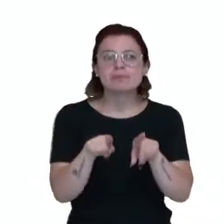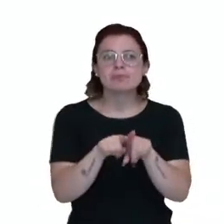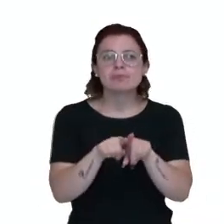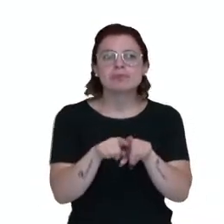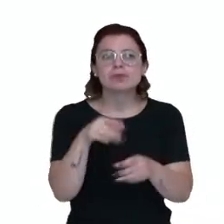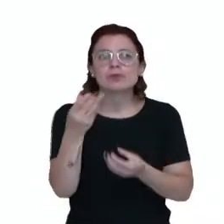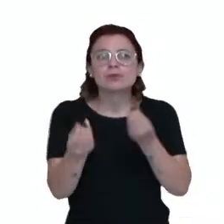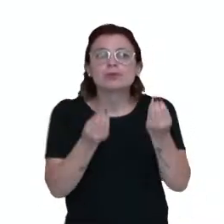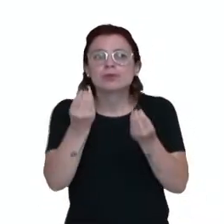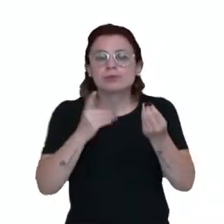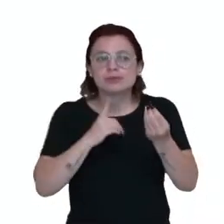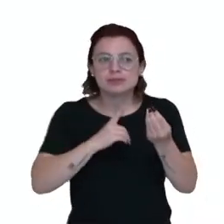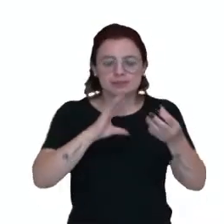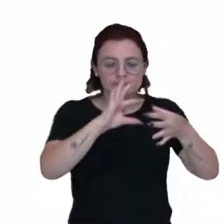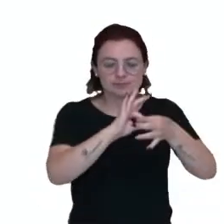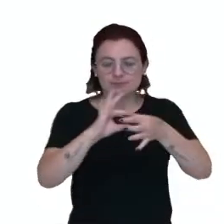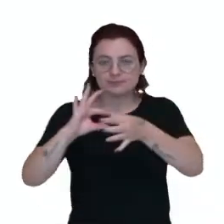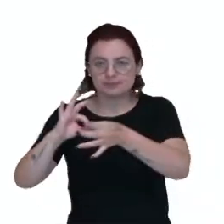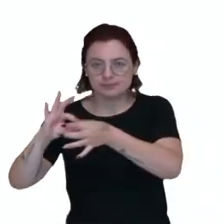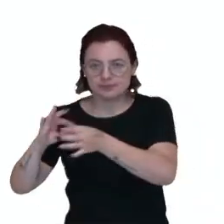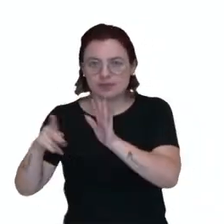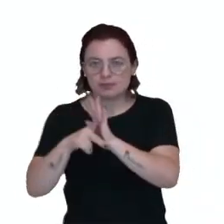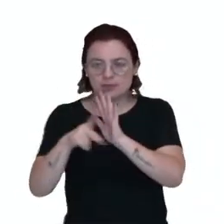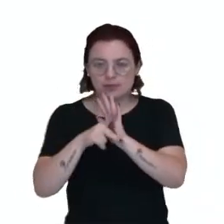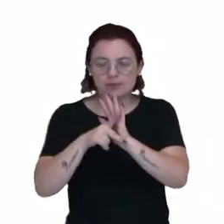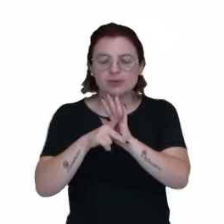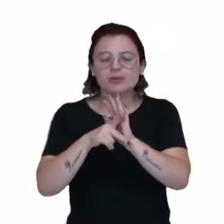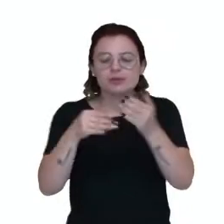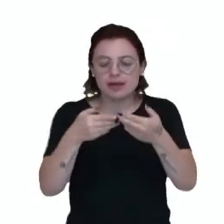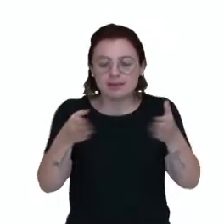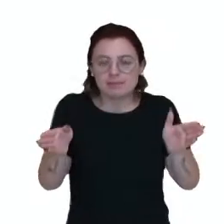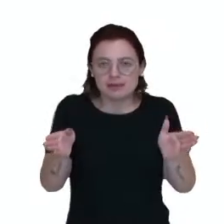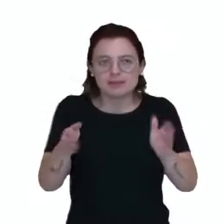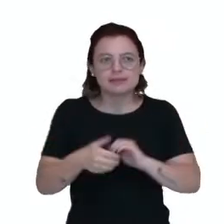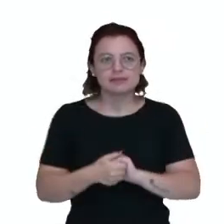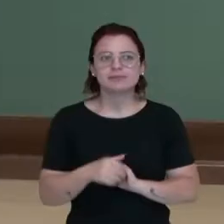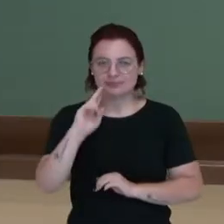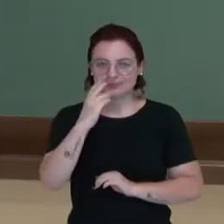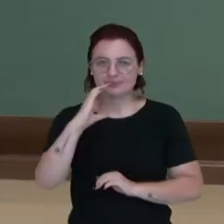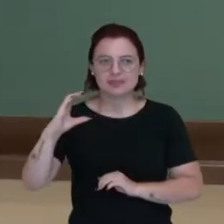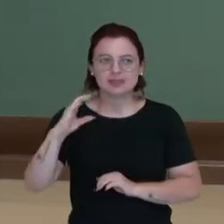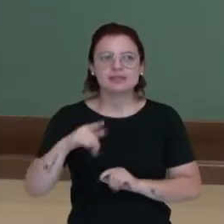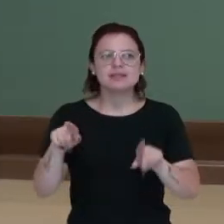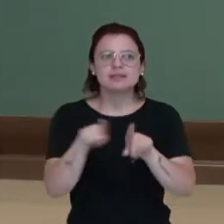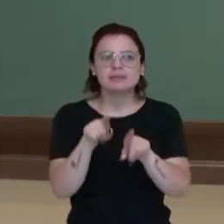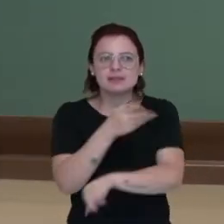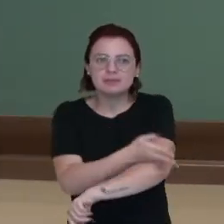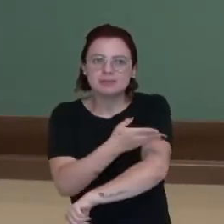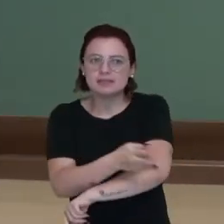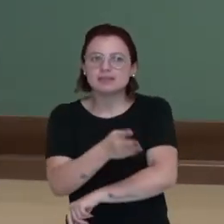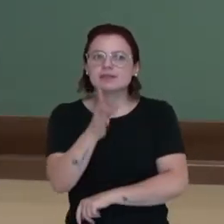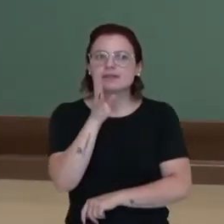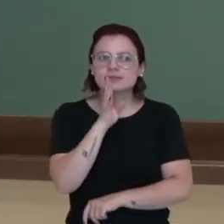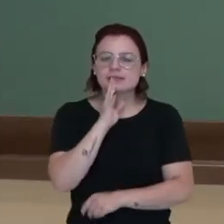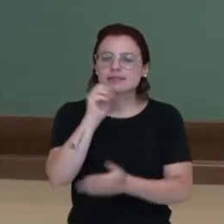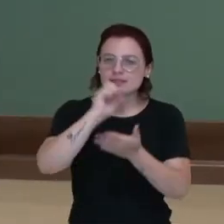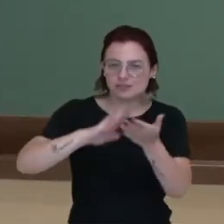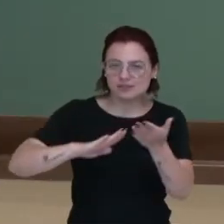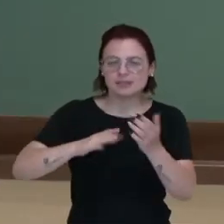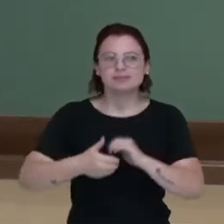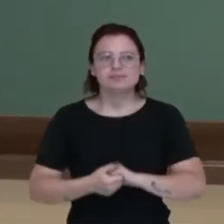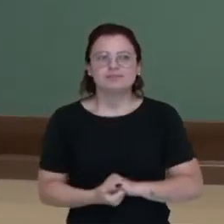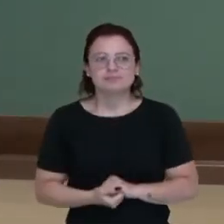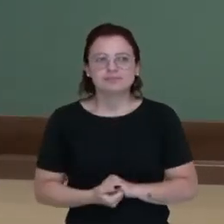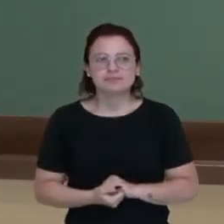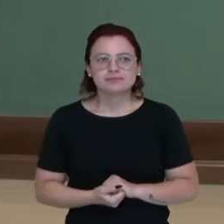dos hidrocarbonetos de cadeia aberta e, claro, praticar o conhecimento através de questionamentos e atividades.